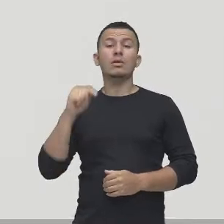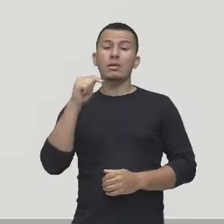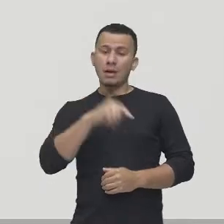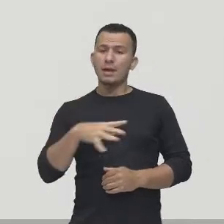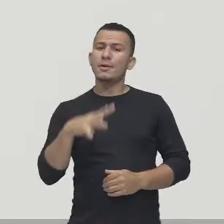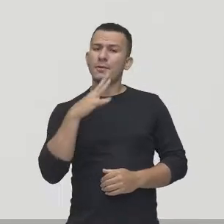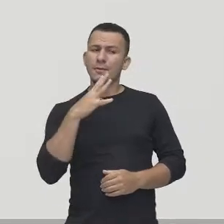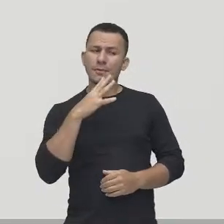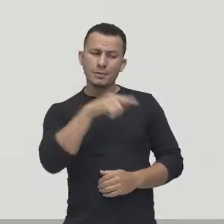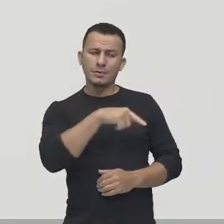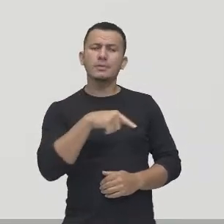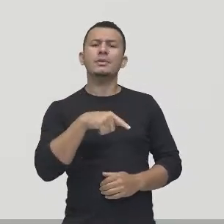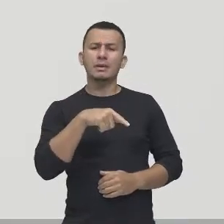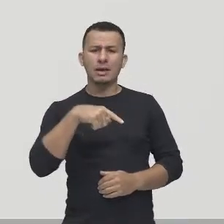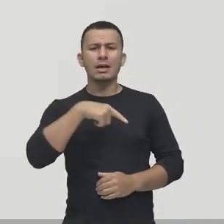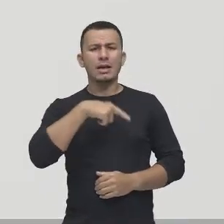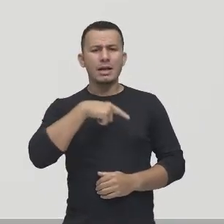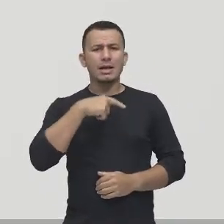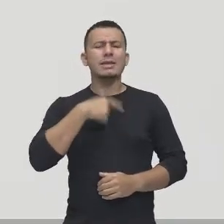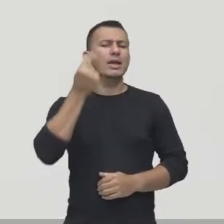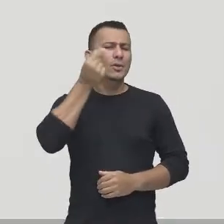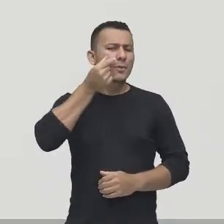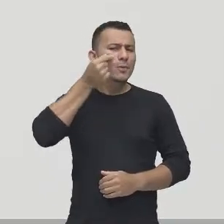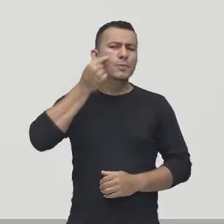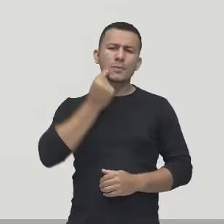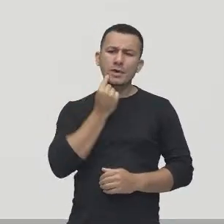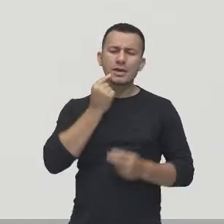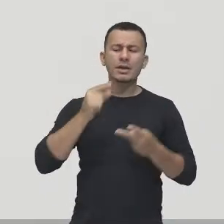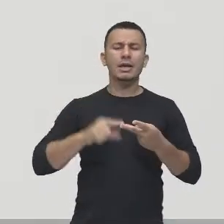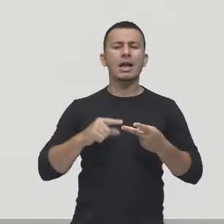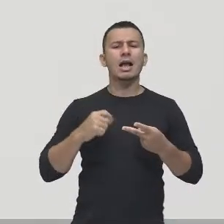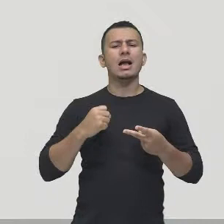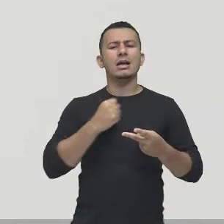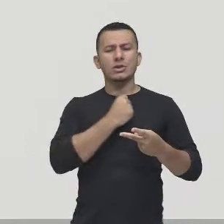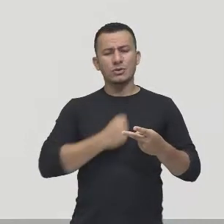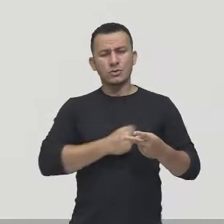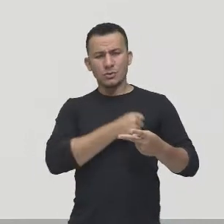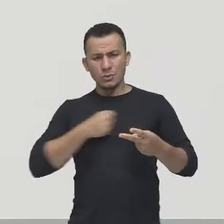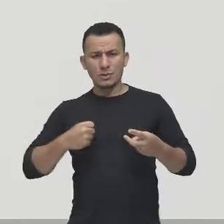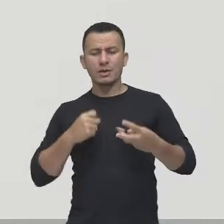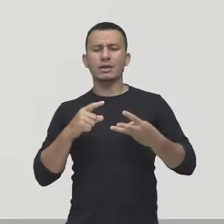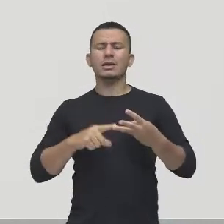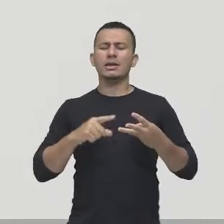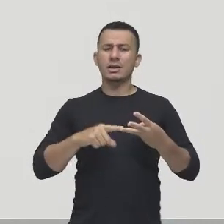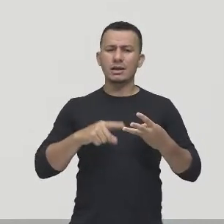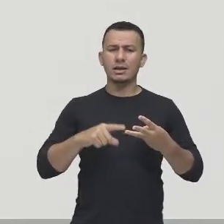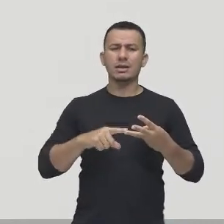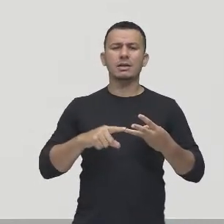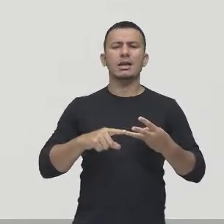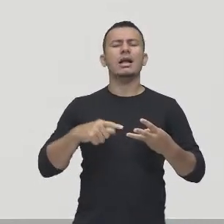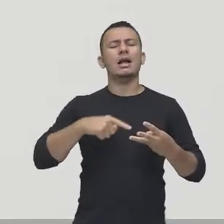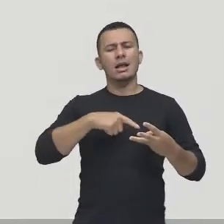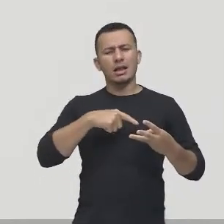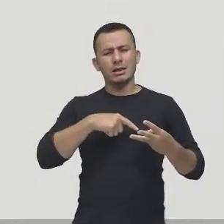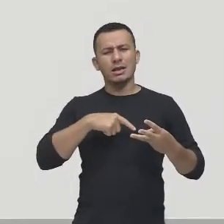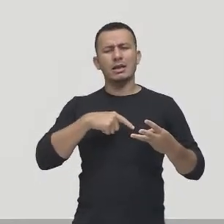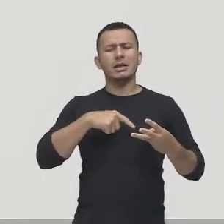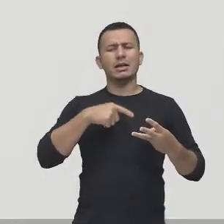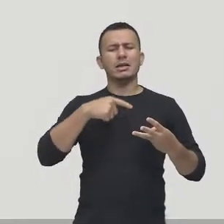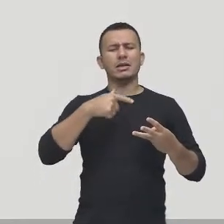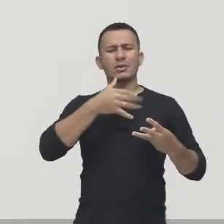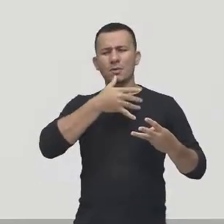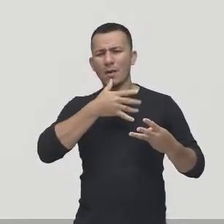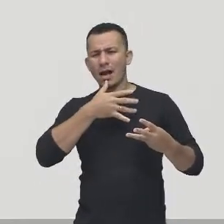é a Hungria, toda a área ali, né? Suíça, República Tcheca, Eslováquia,